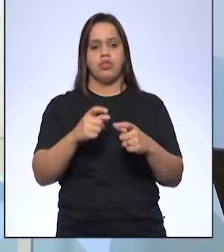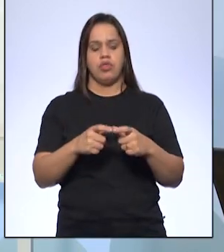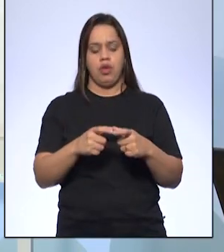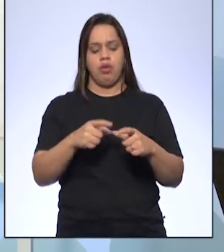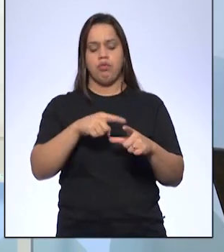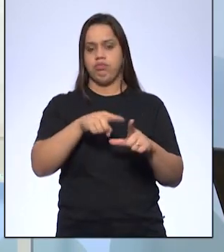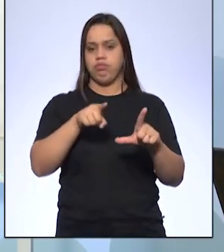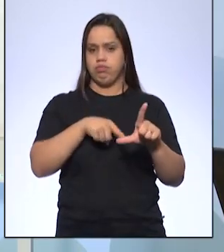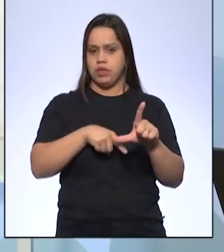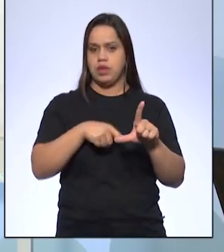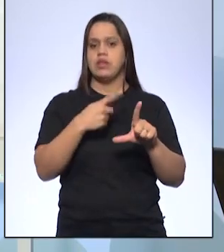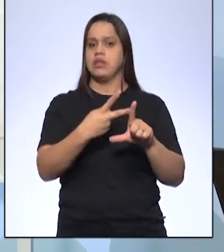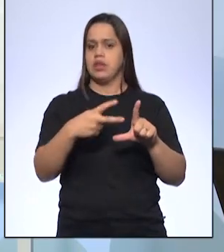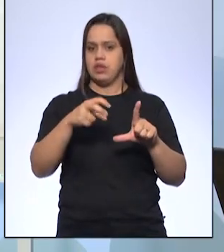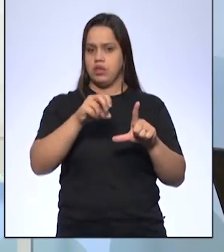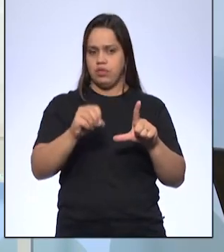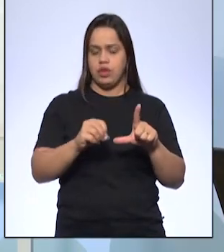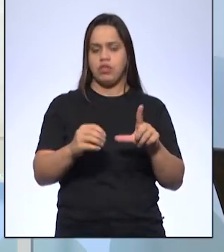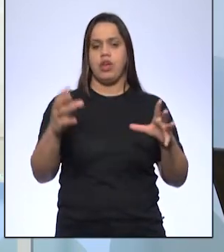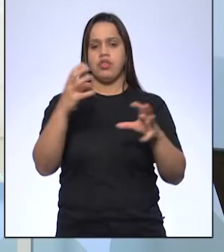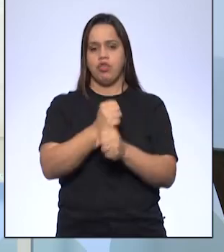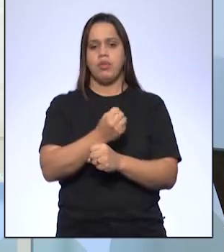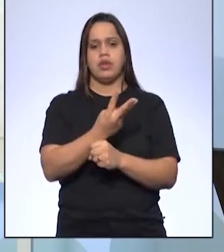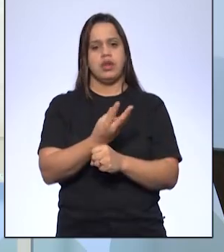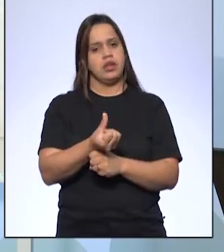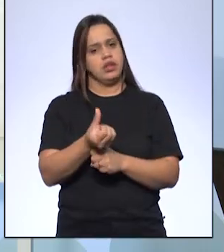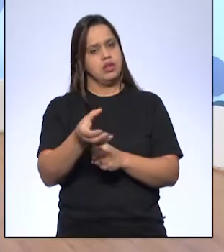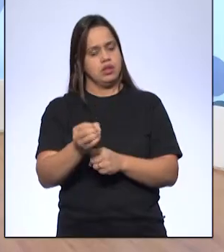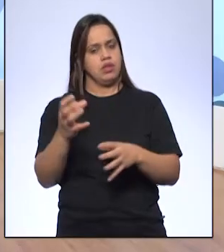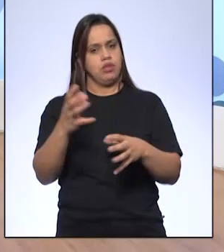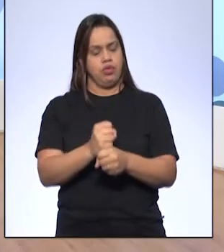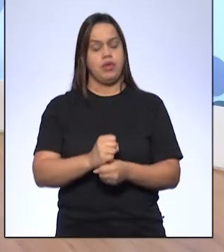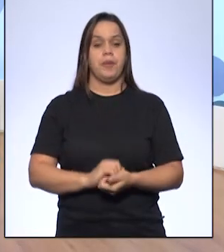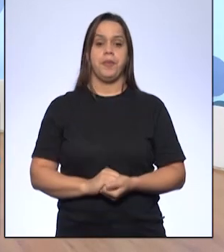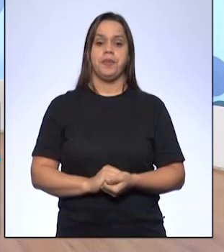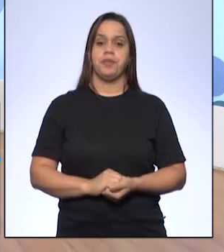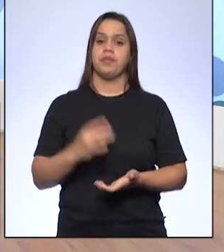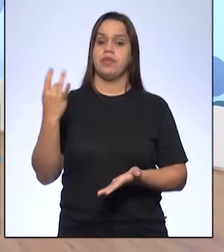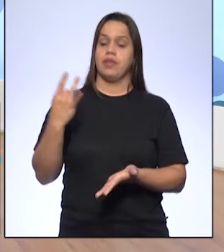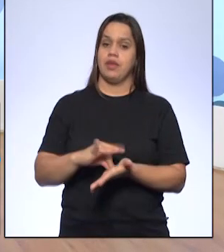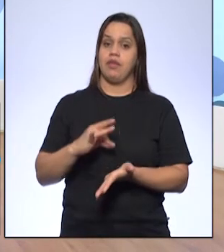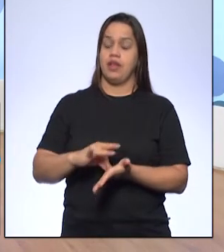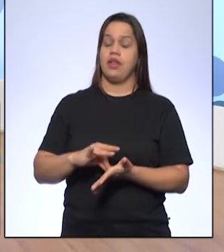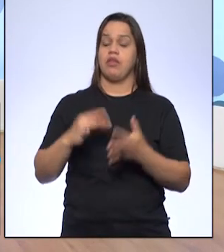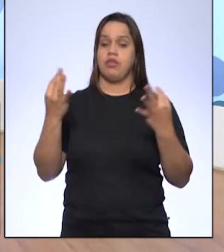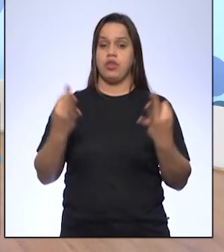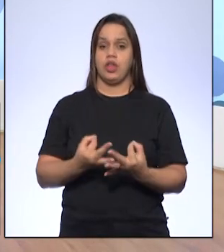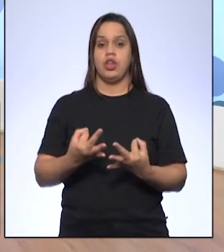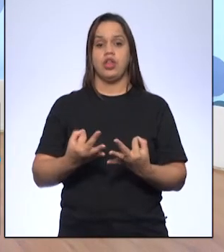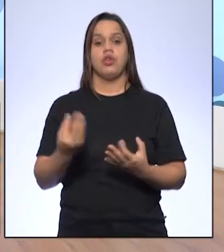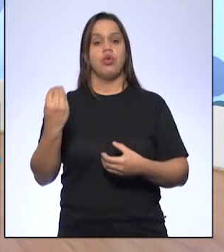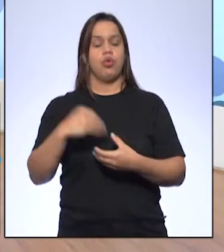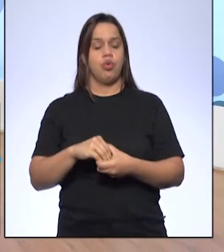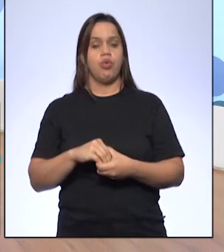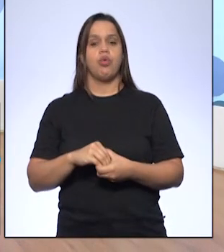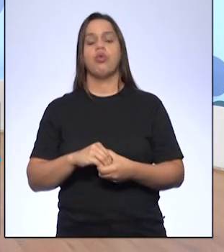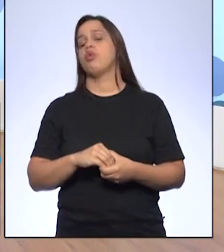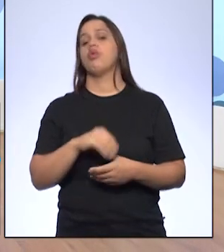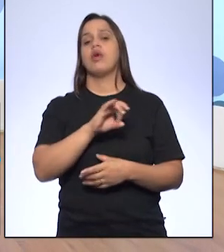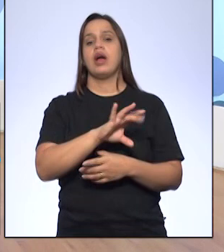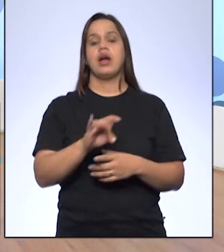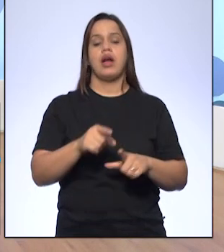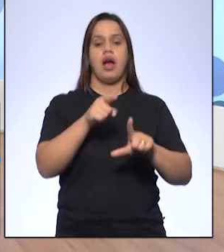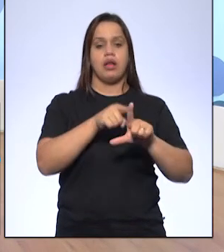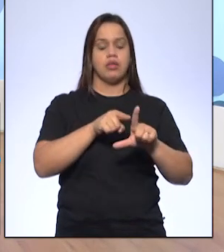graus, 120 graus. E ele dá 360 no total. Exato, que é exatamente o que a Letícia colocou. 120 graus cada